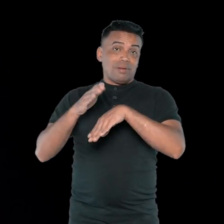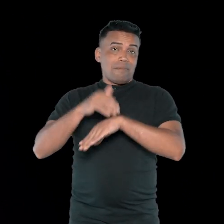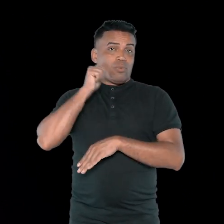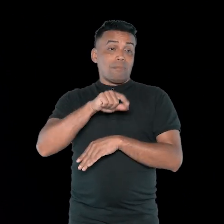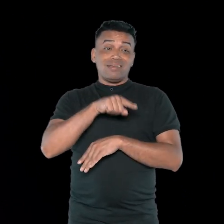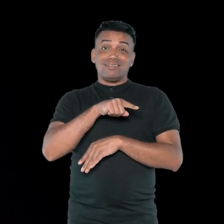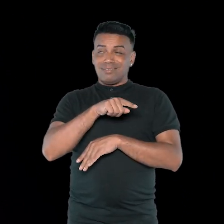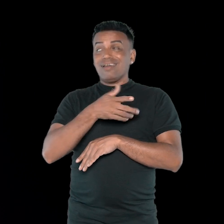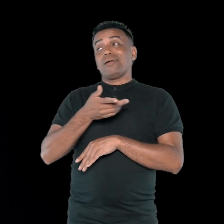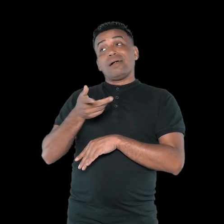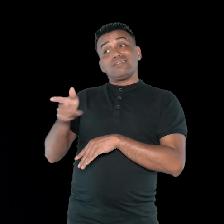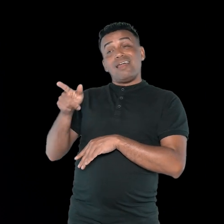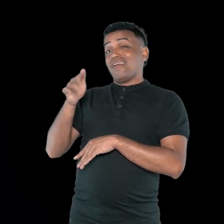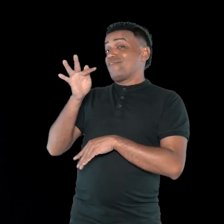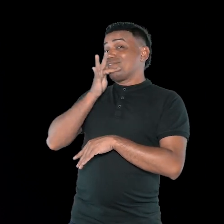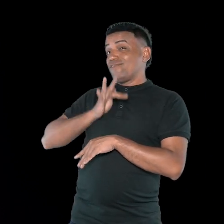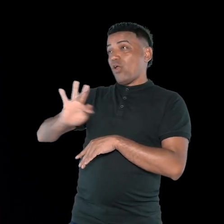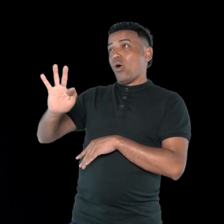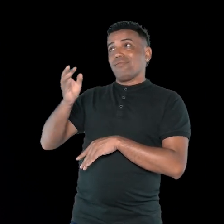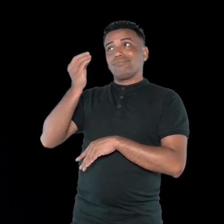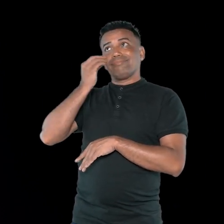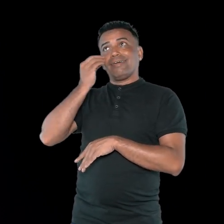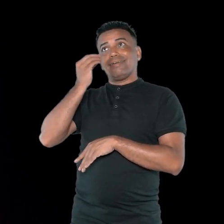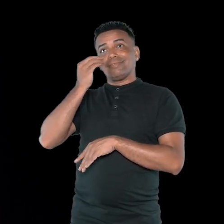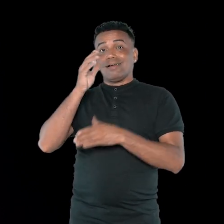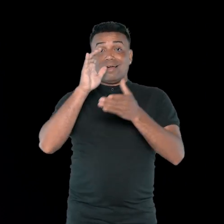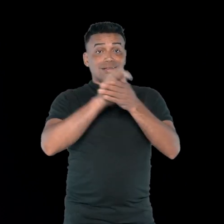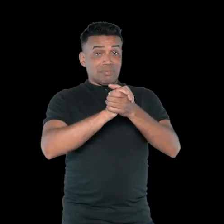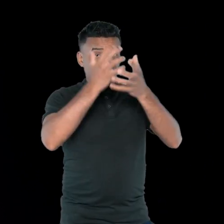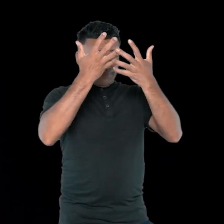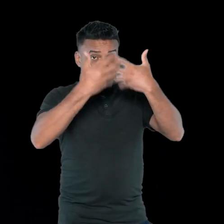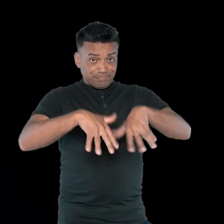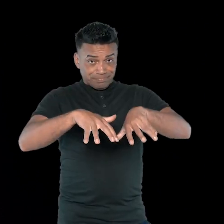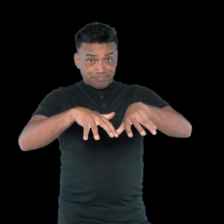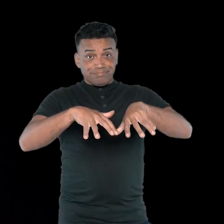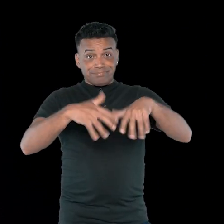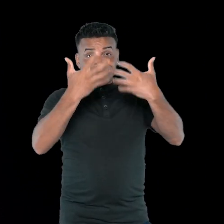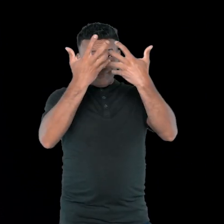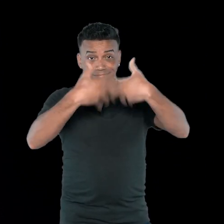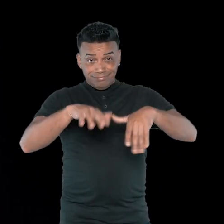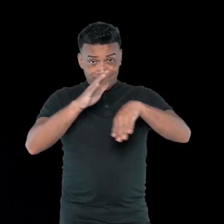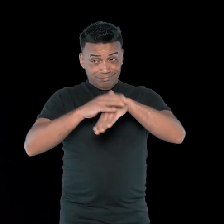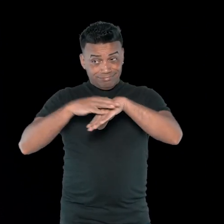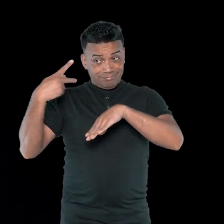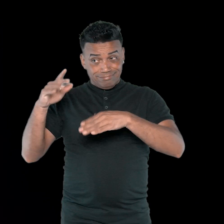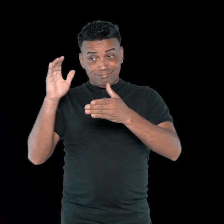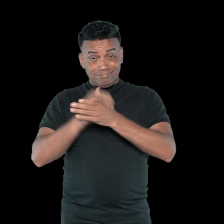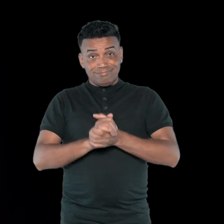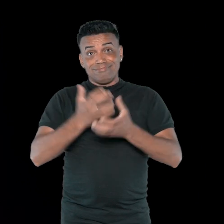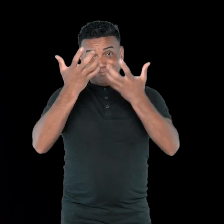fazer ele tenta fazer esse casamento funcionar, talvez para fazer o próprio casamento funcionar também,